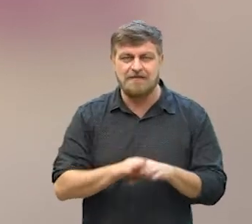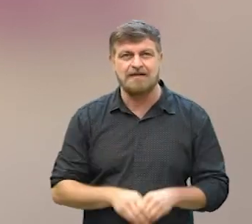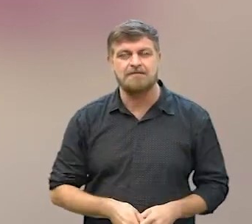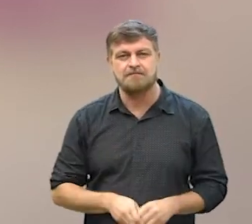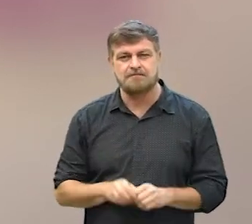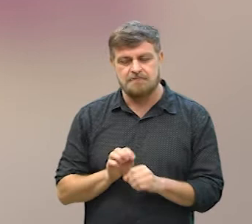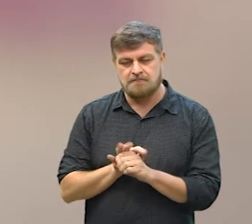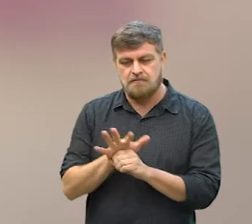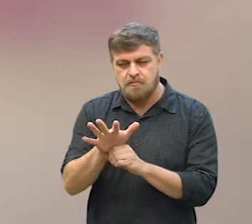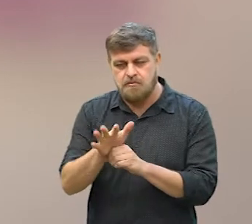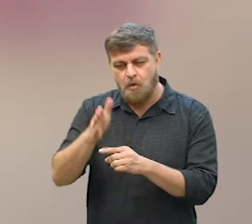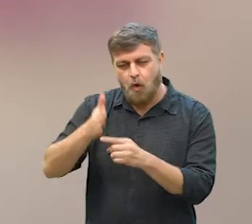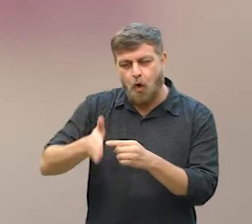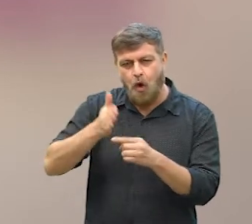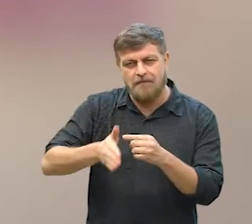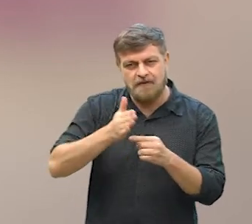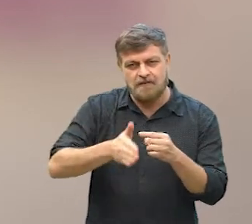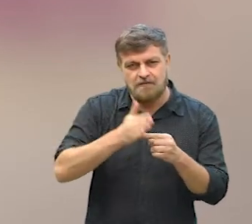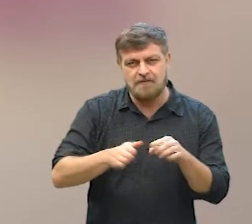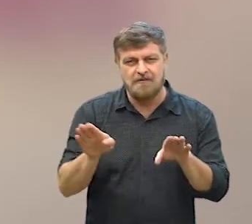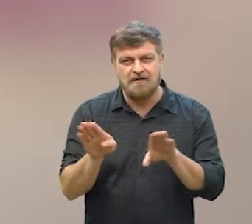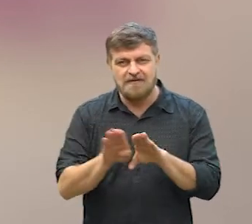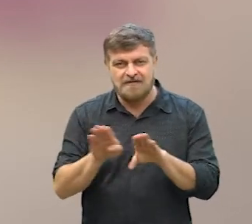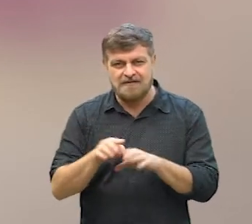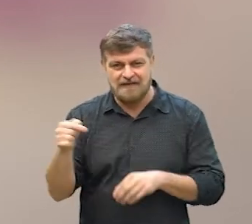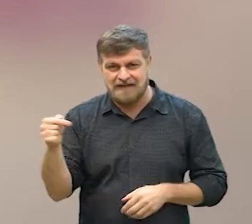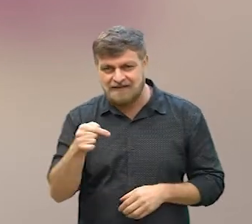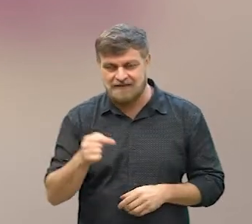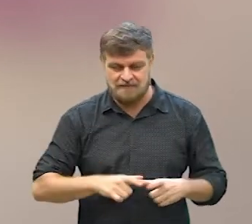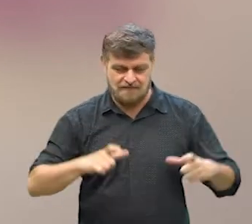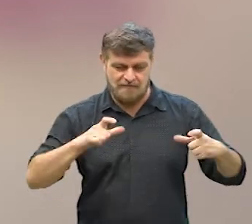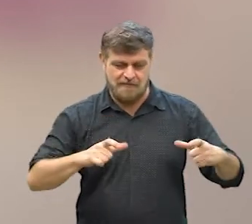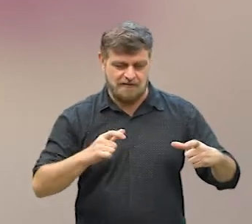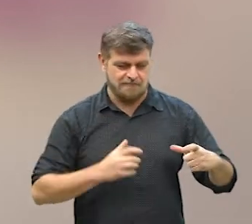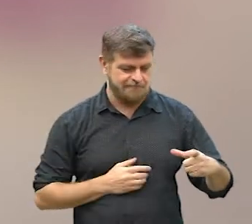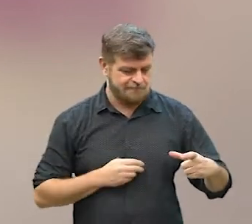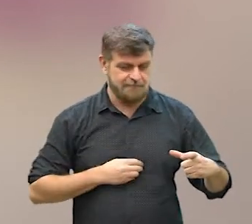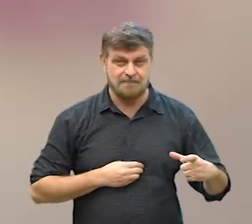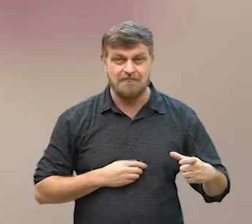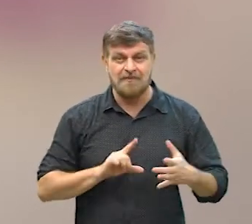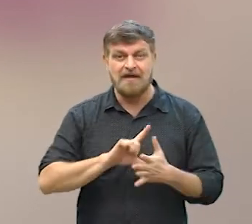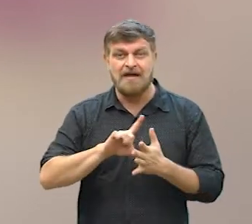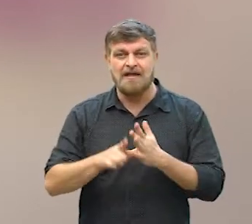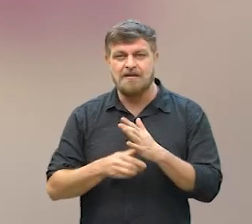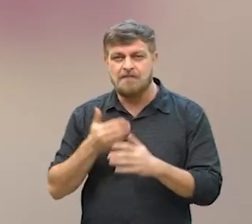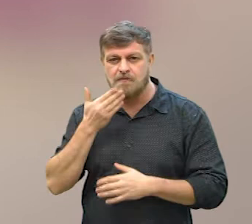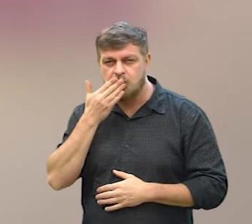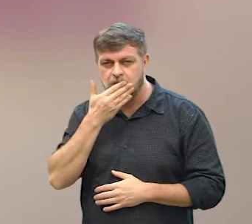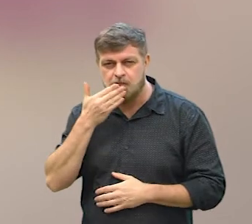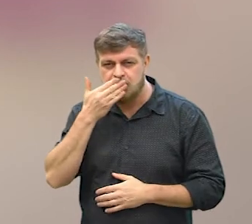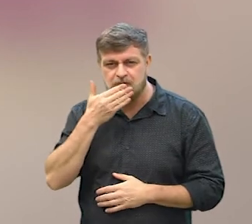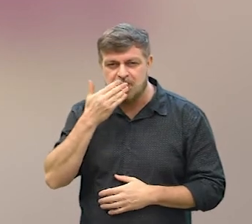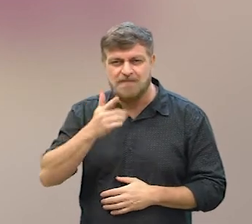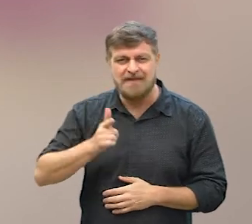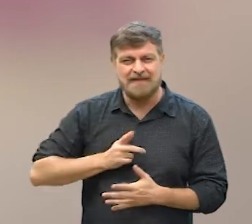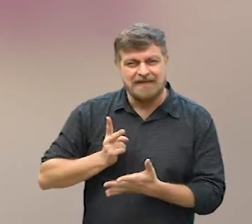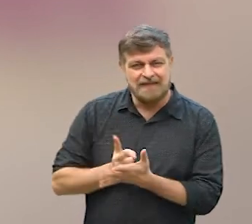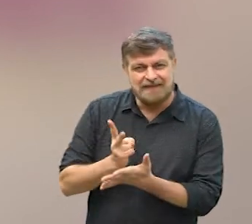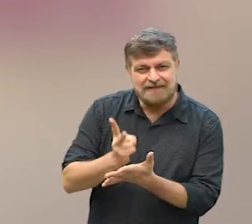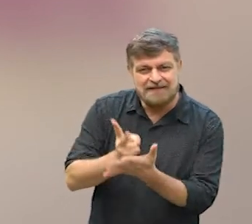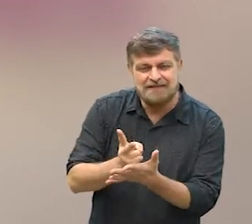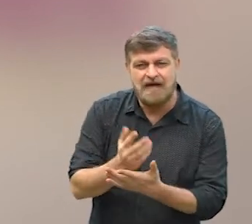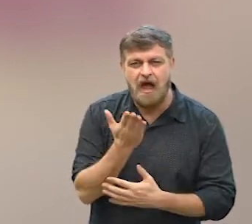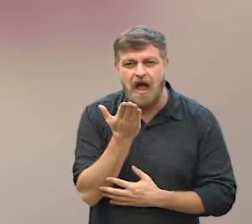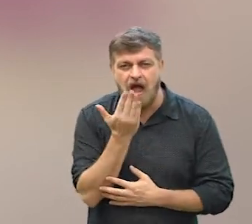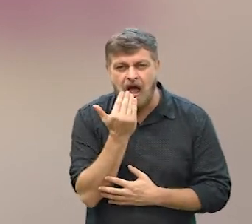um brócolis, uma couve-flor, tratar a variedade ali no seu prato. De sobremesa, tentar trazer sempre